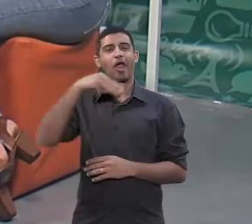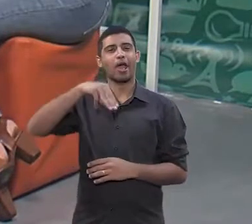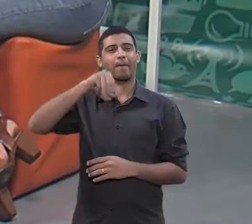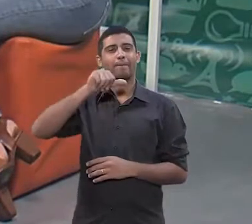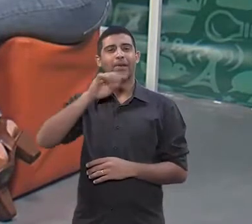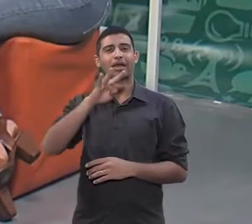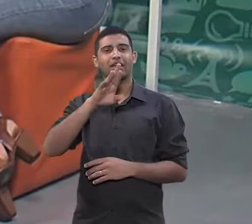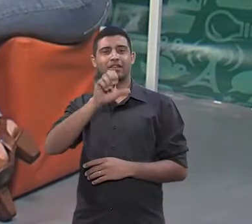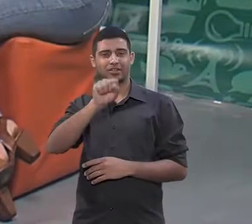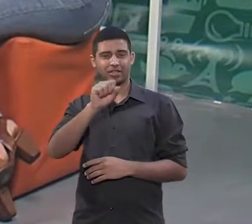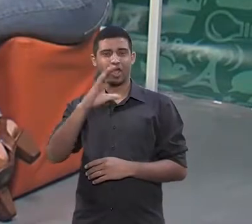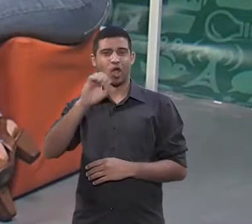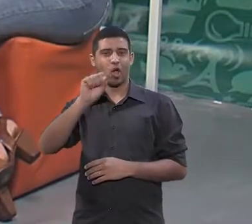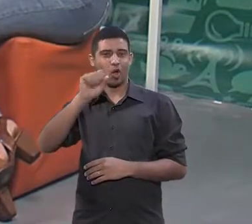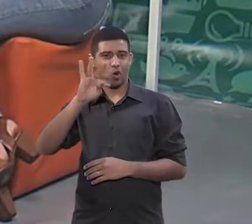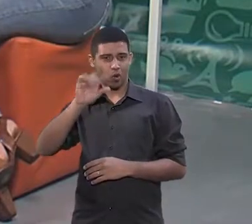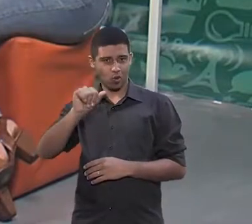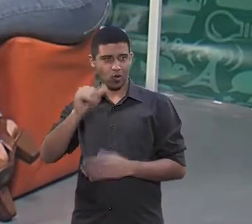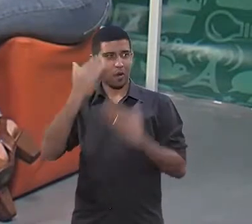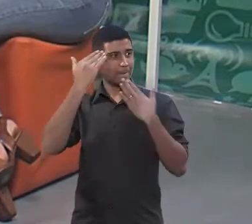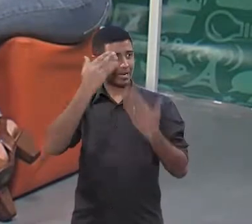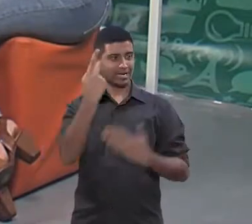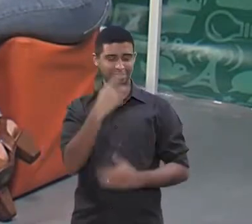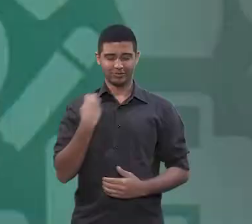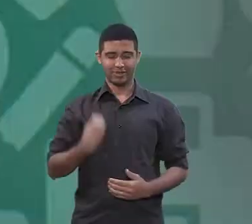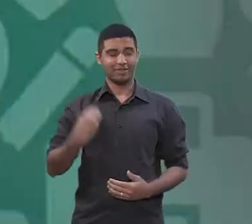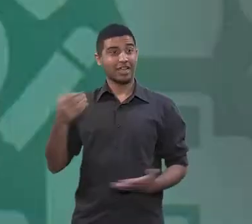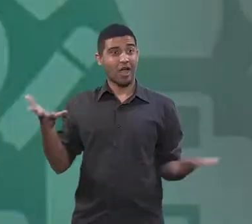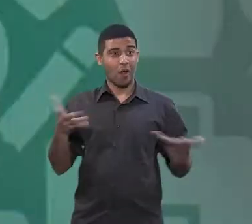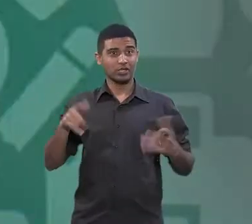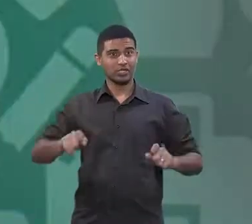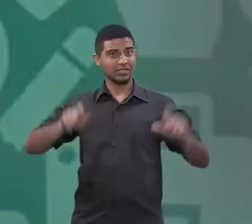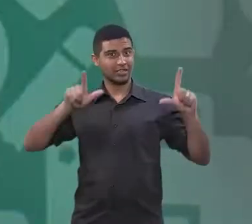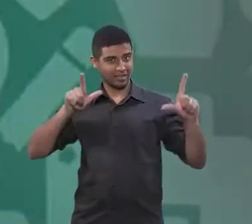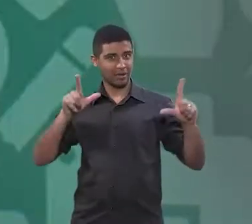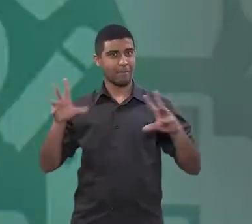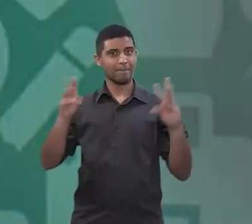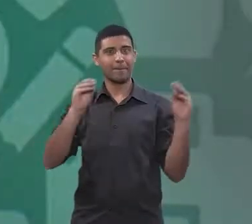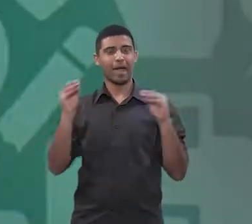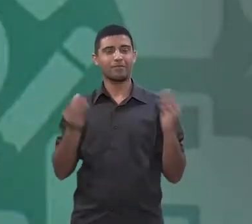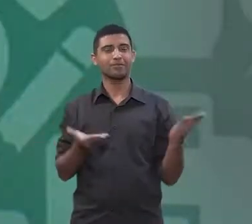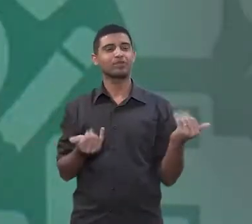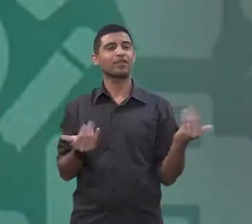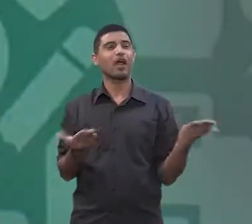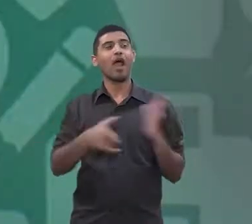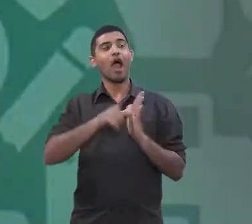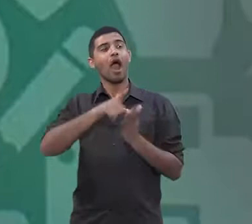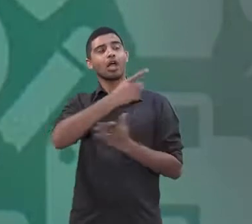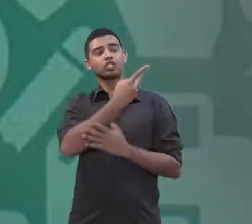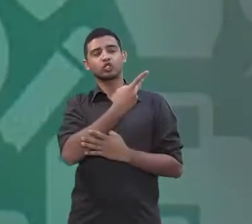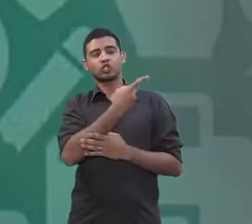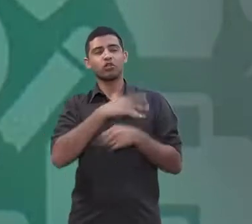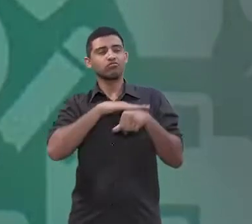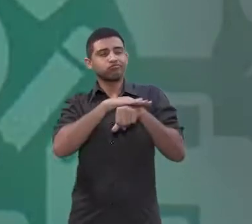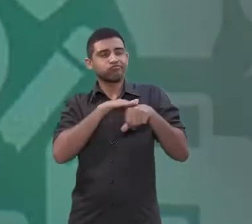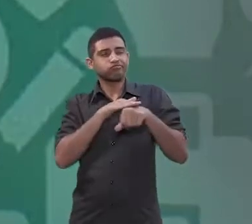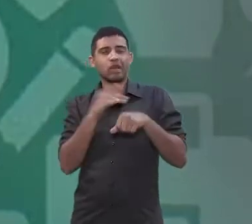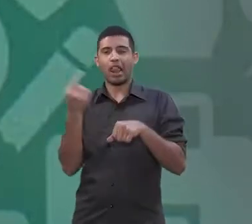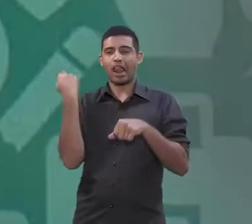da Costa. Matheus, obrigada pela sua presença aqui no Papo de Juventude. A gente conversando um pouquinho antes do